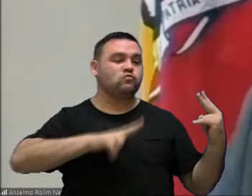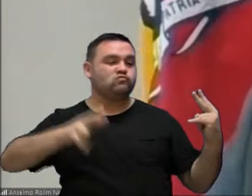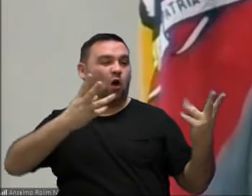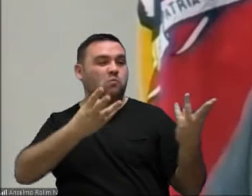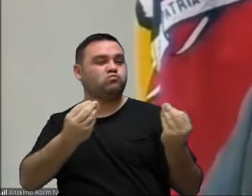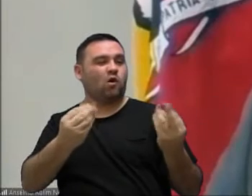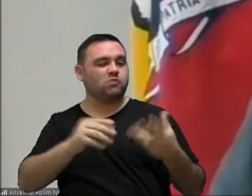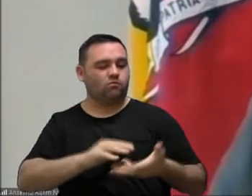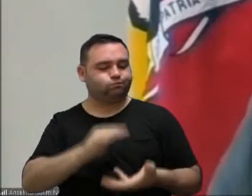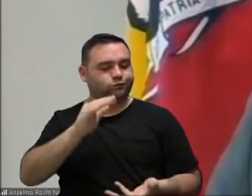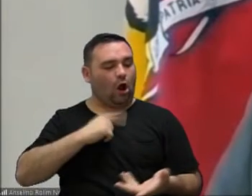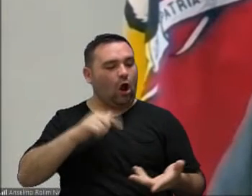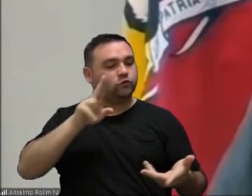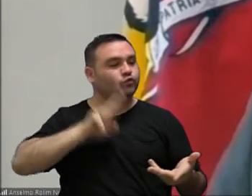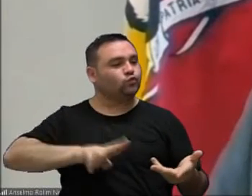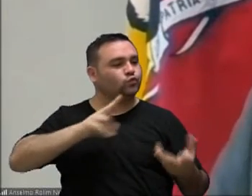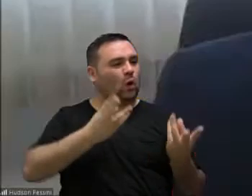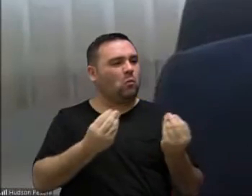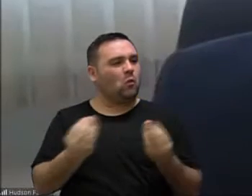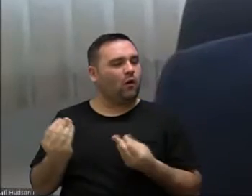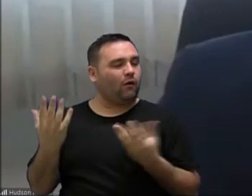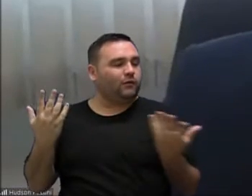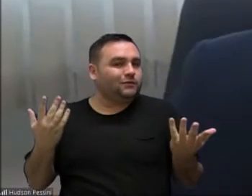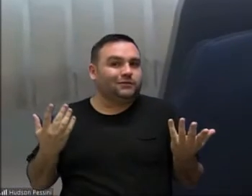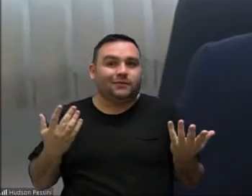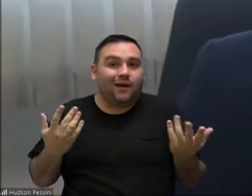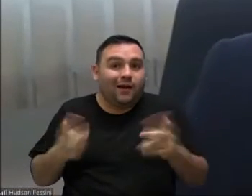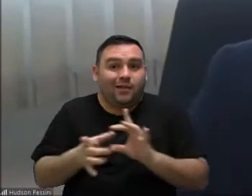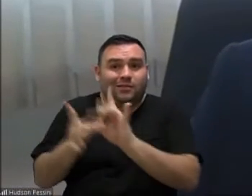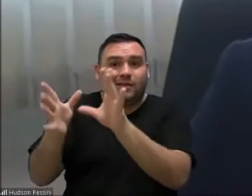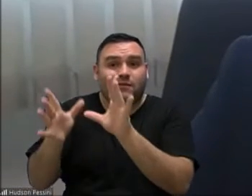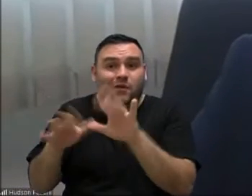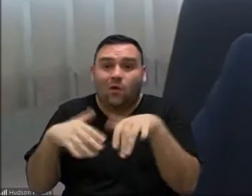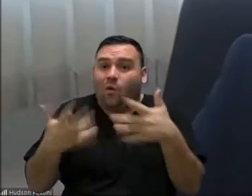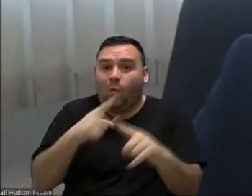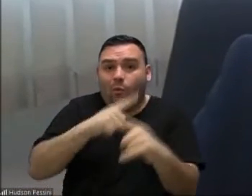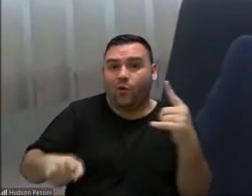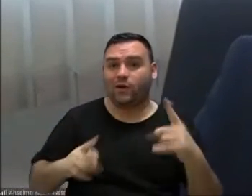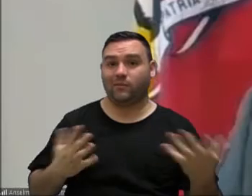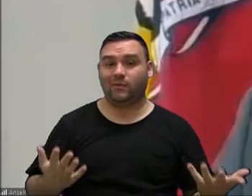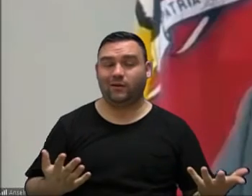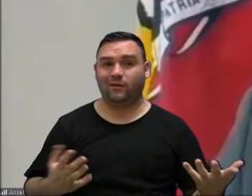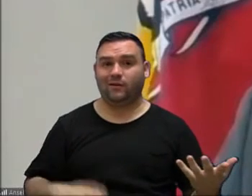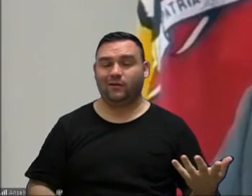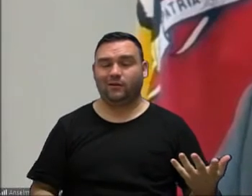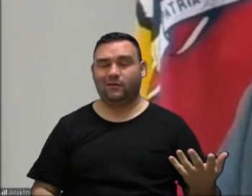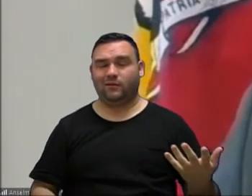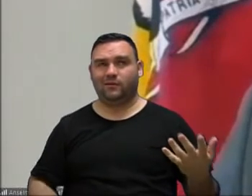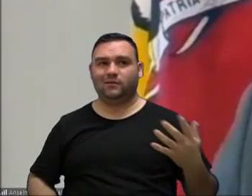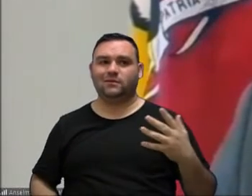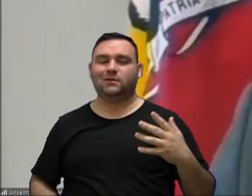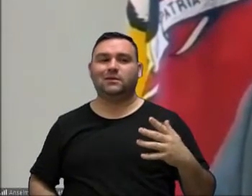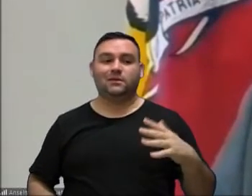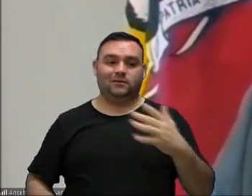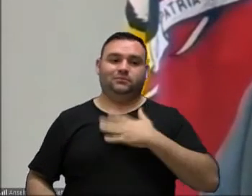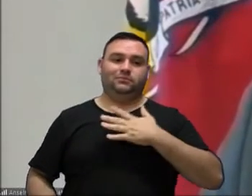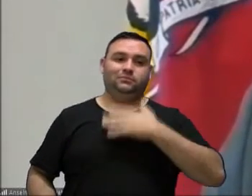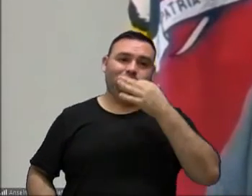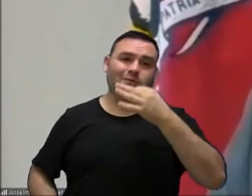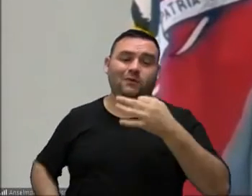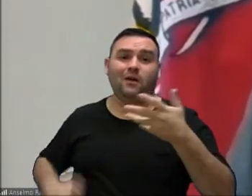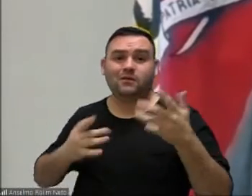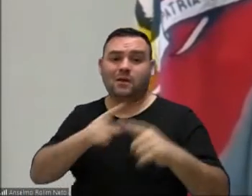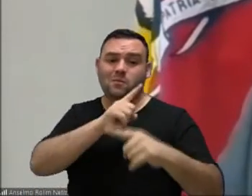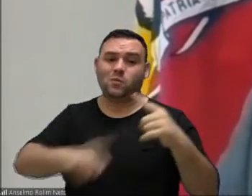caramba uso um monte no dia então ou libera tudo ou proíbe tudo e no meu caso eu